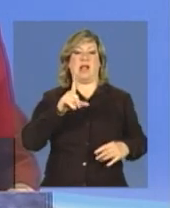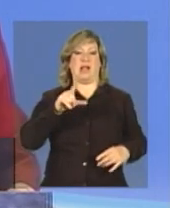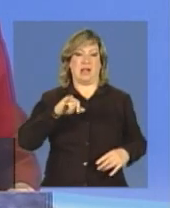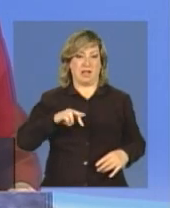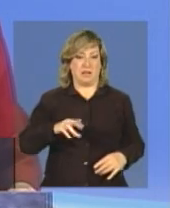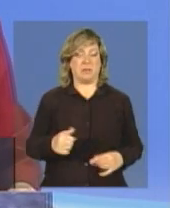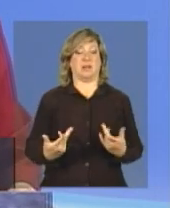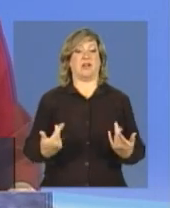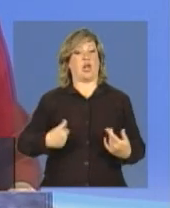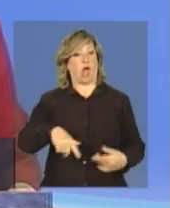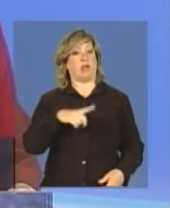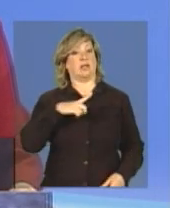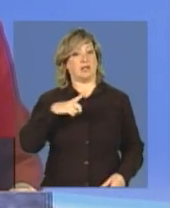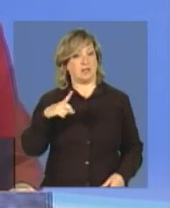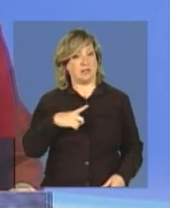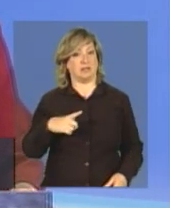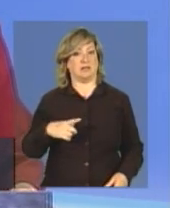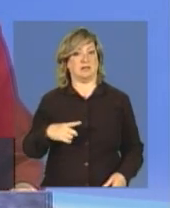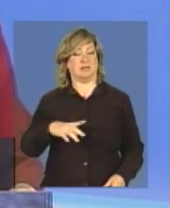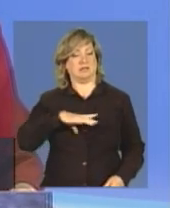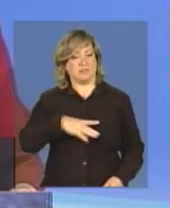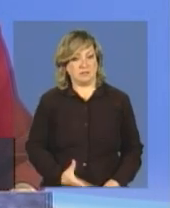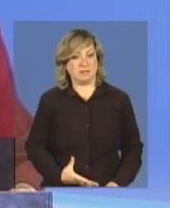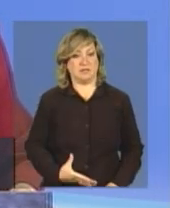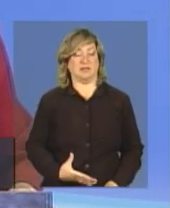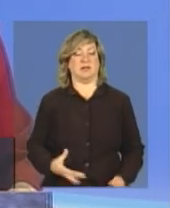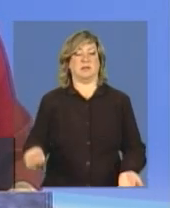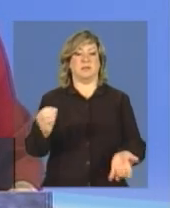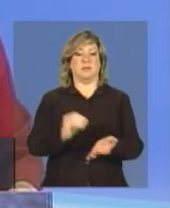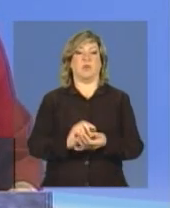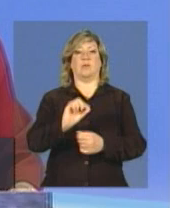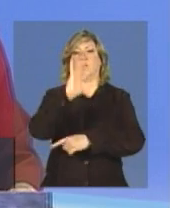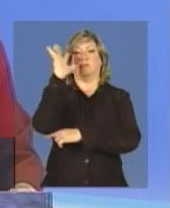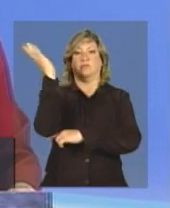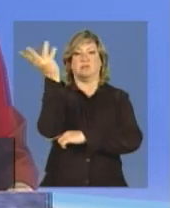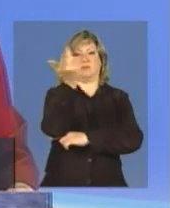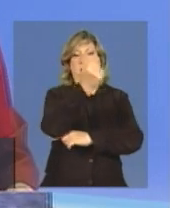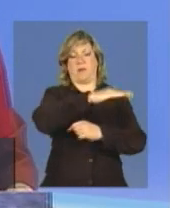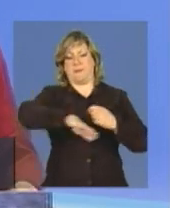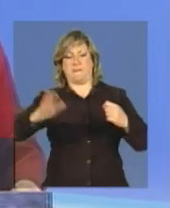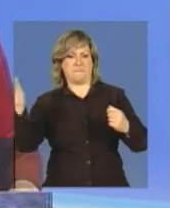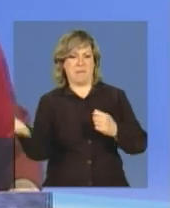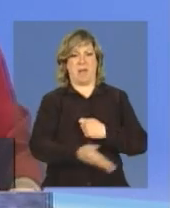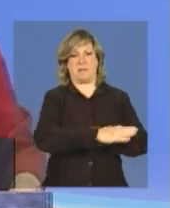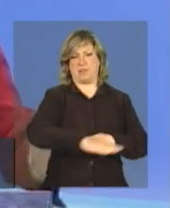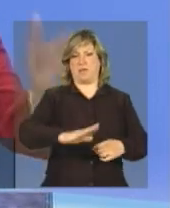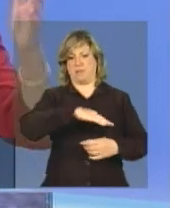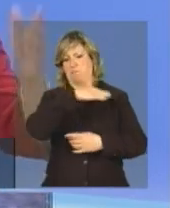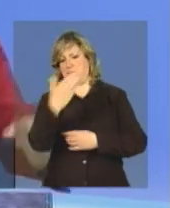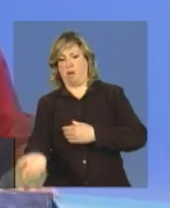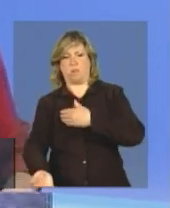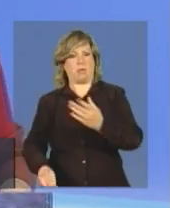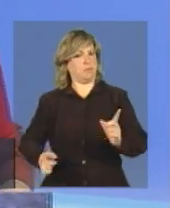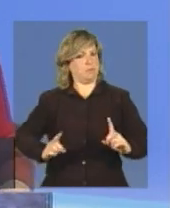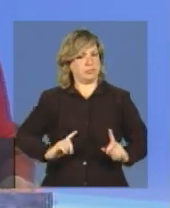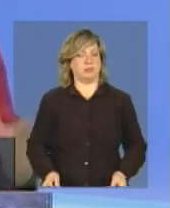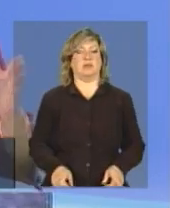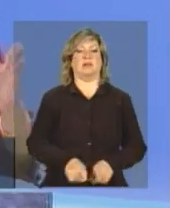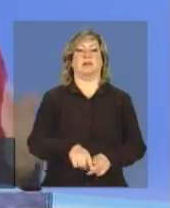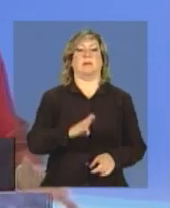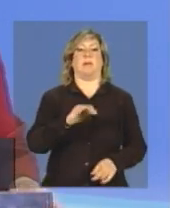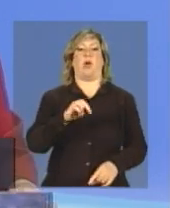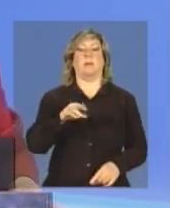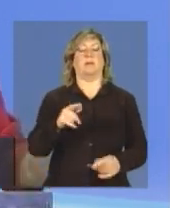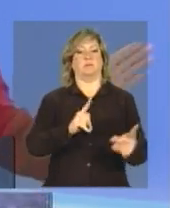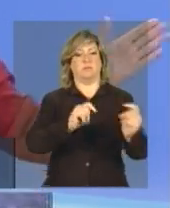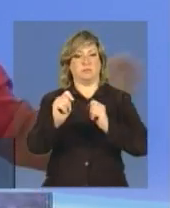conter o desmatamento da nossa Amazônia e dos nossos biomas. E aí, ontem, a